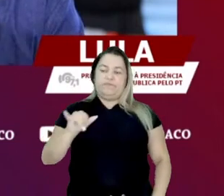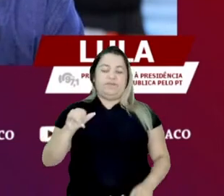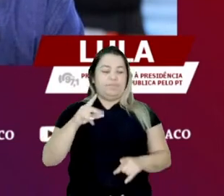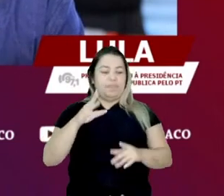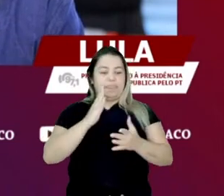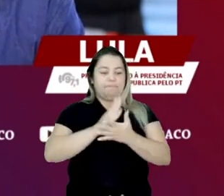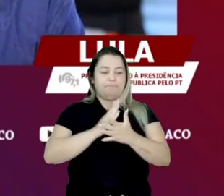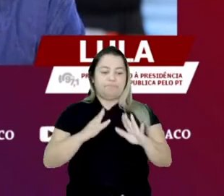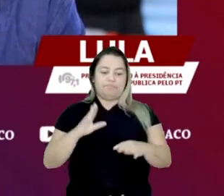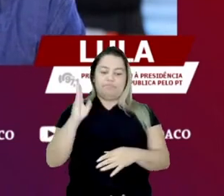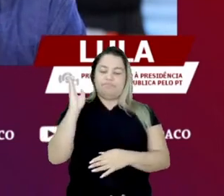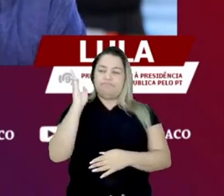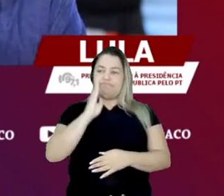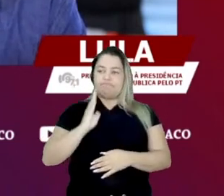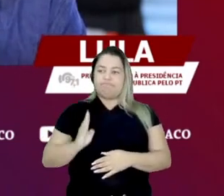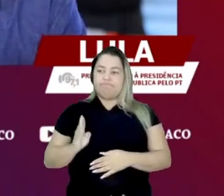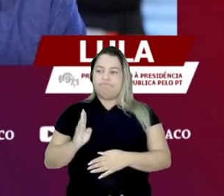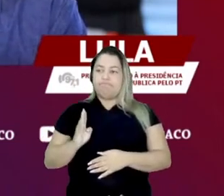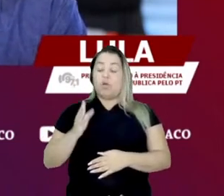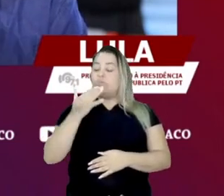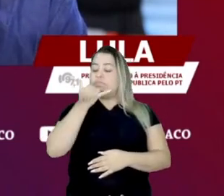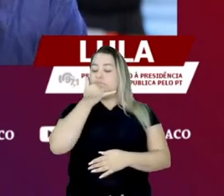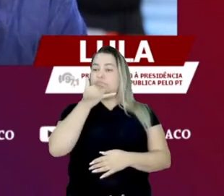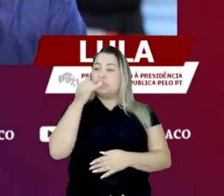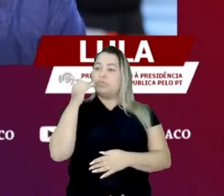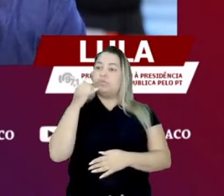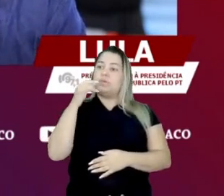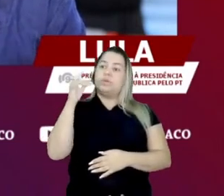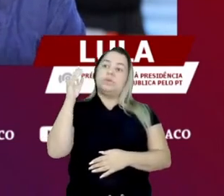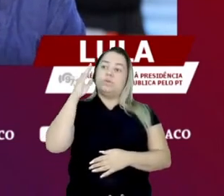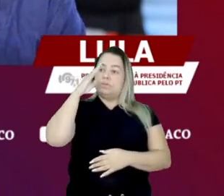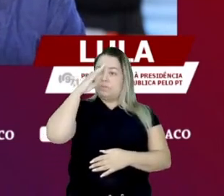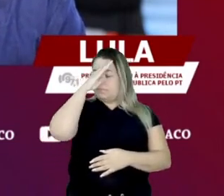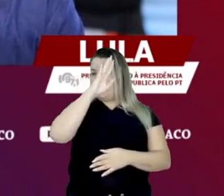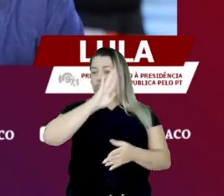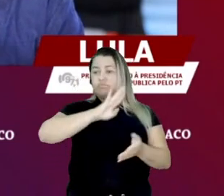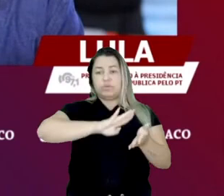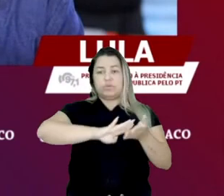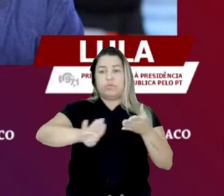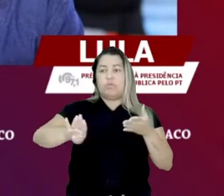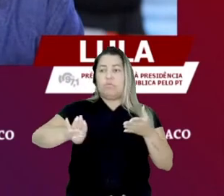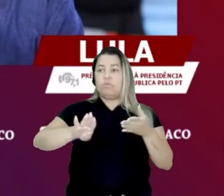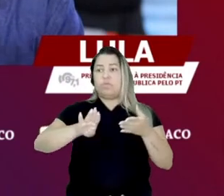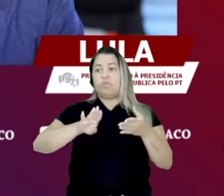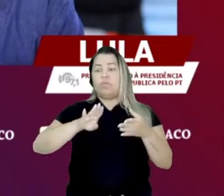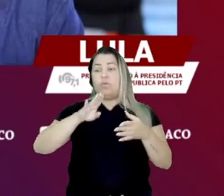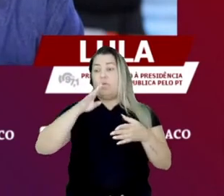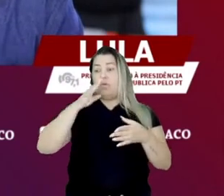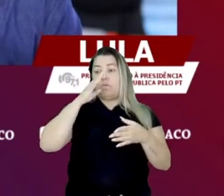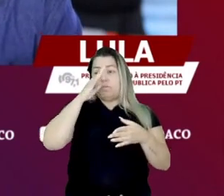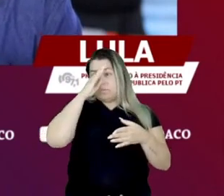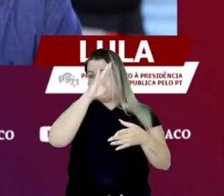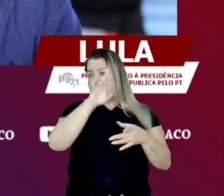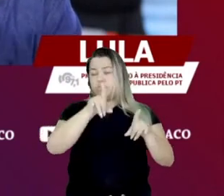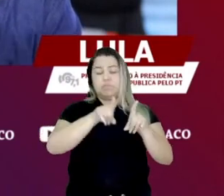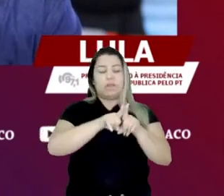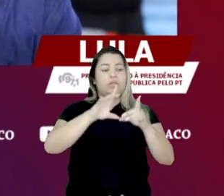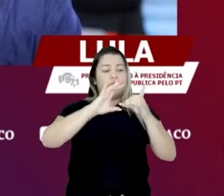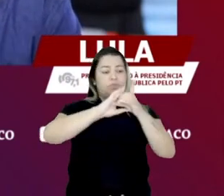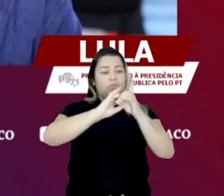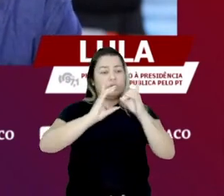nesse país. É isso que vai acontecer no dia 2 de outubro. Não adianta o Bolsonaro mentir, não adianta ele fazer